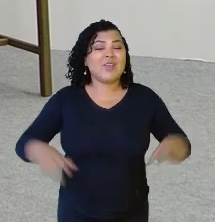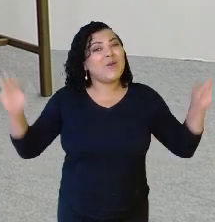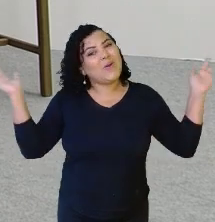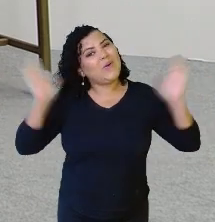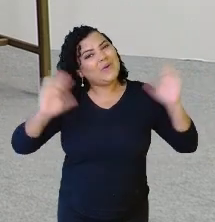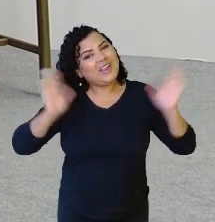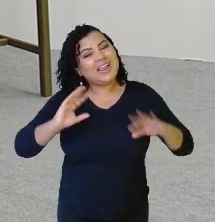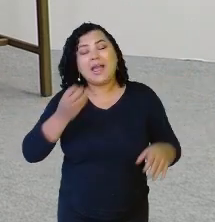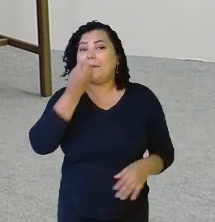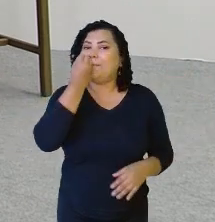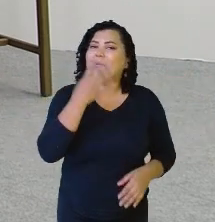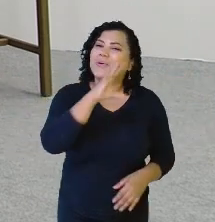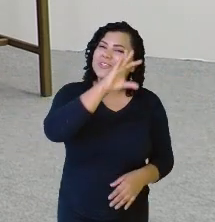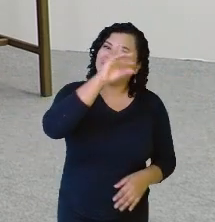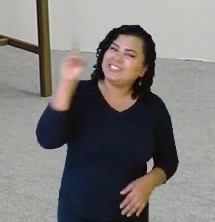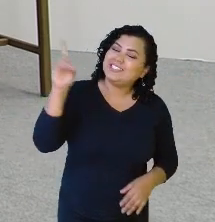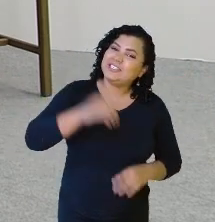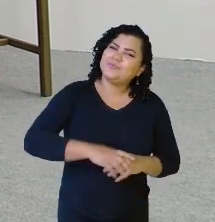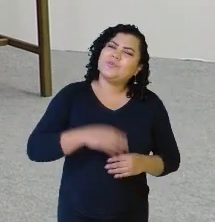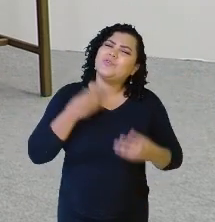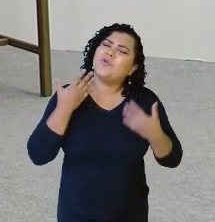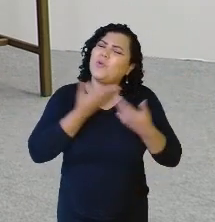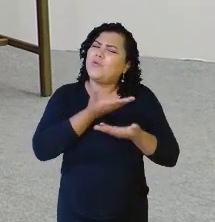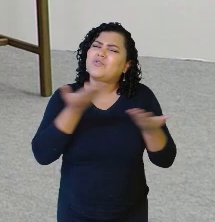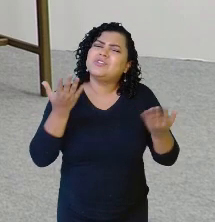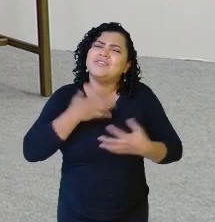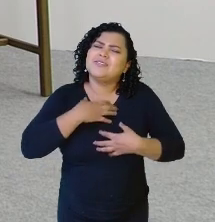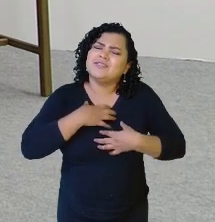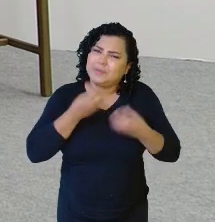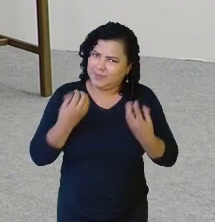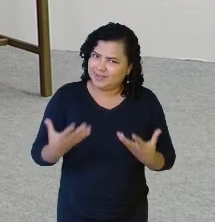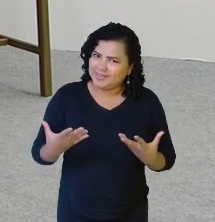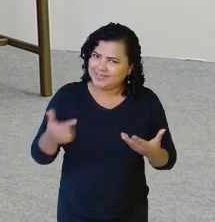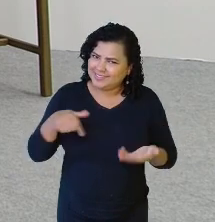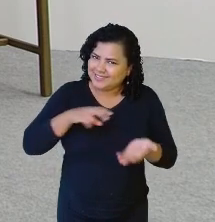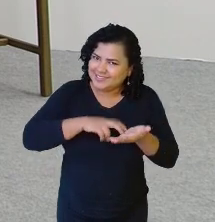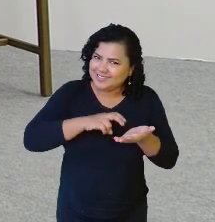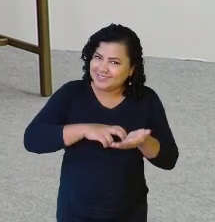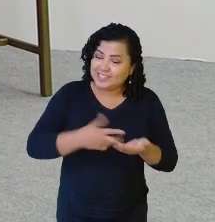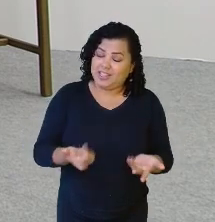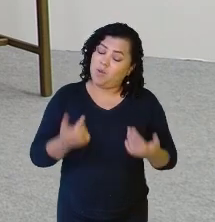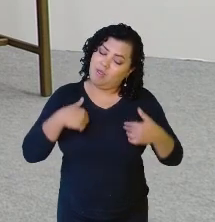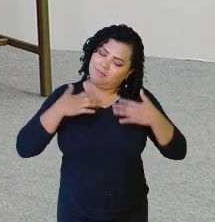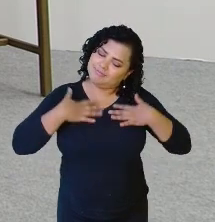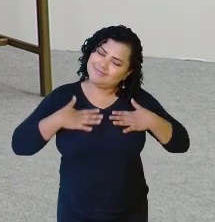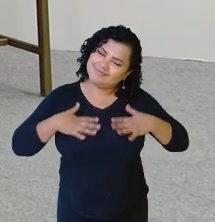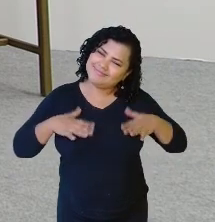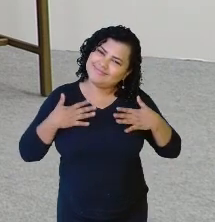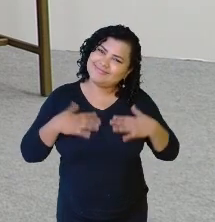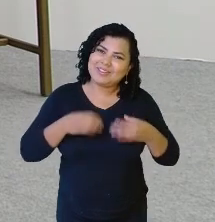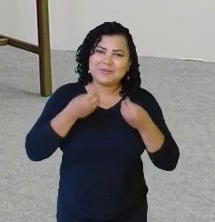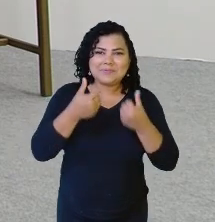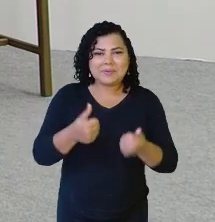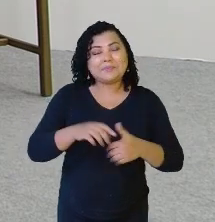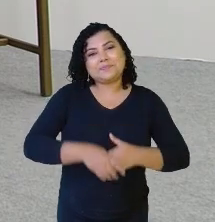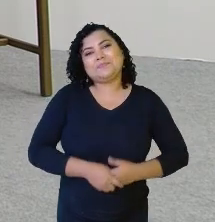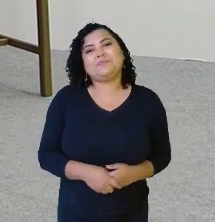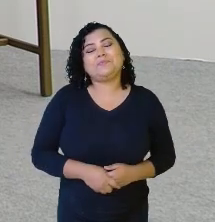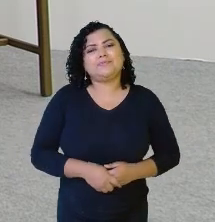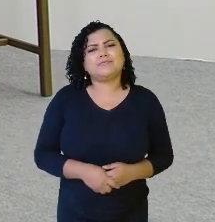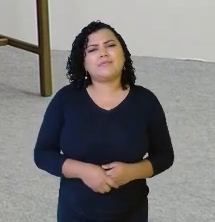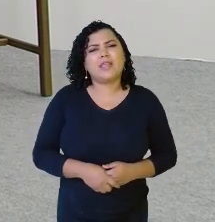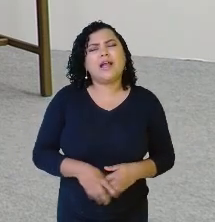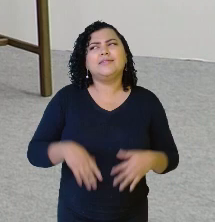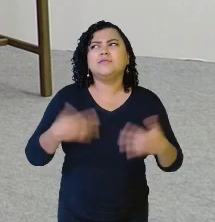Olá, pessoal, bom dia! E aí, como é que vocês estão nessa manhã? Bom, eu estou tranquila, tá tudo bem. Agora, eu